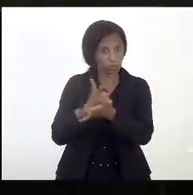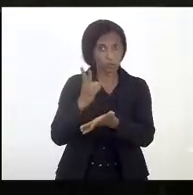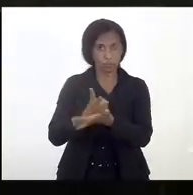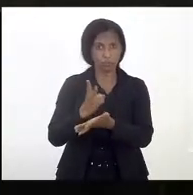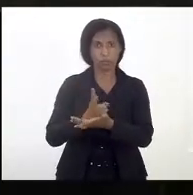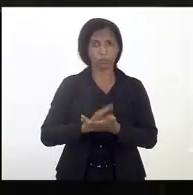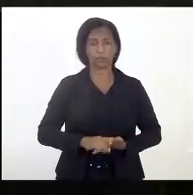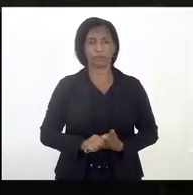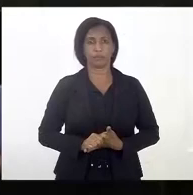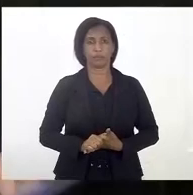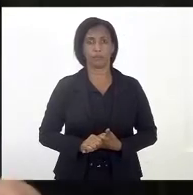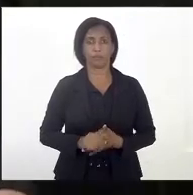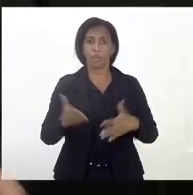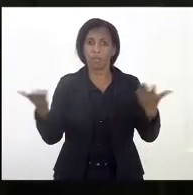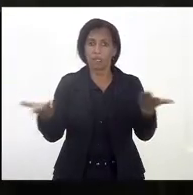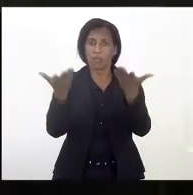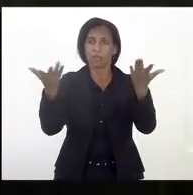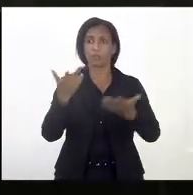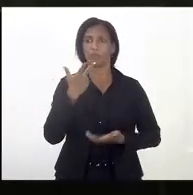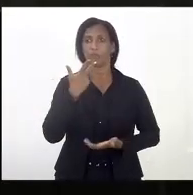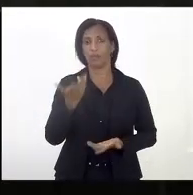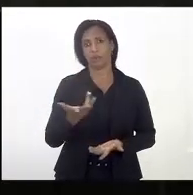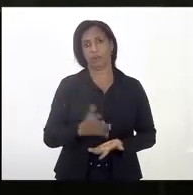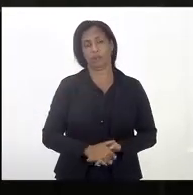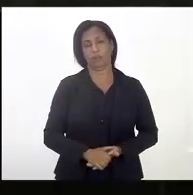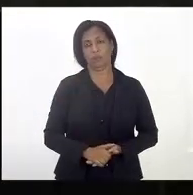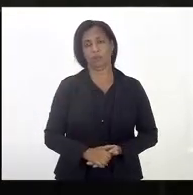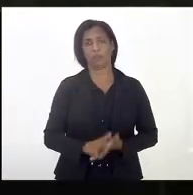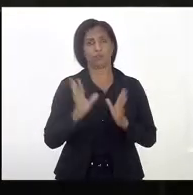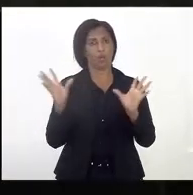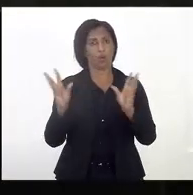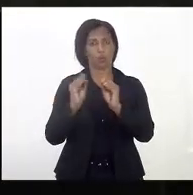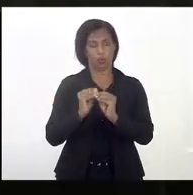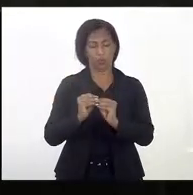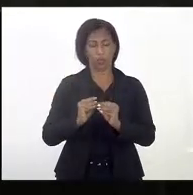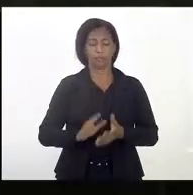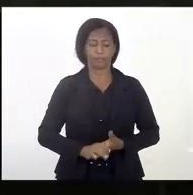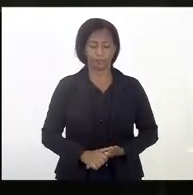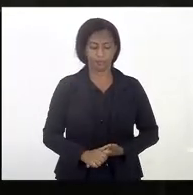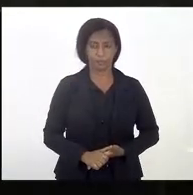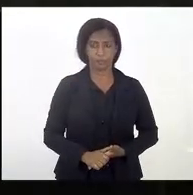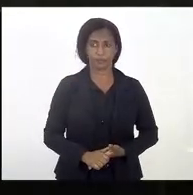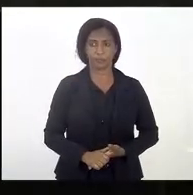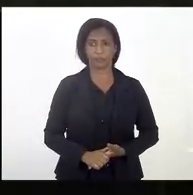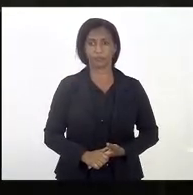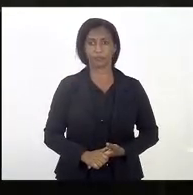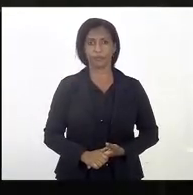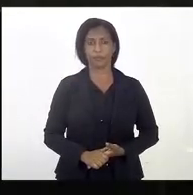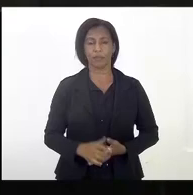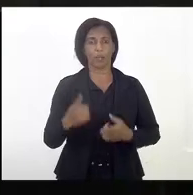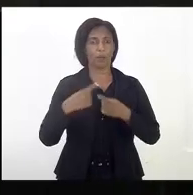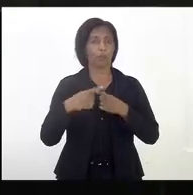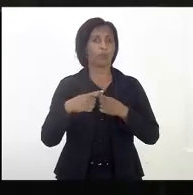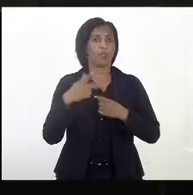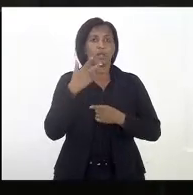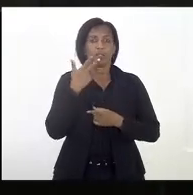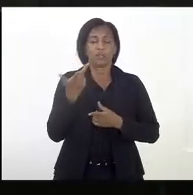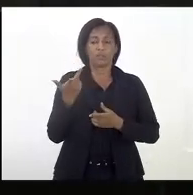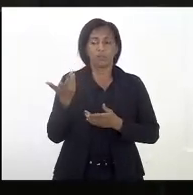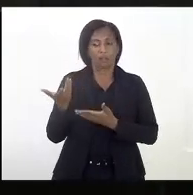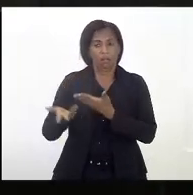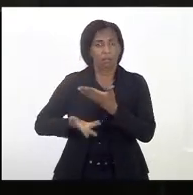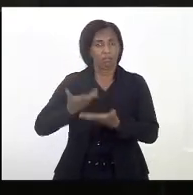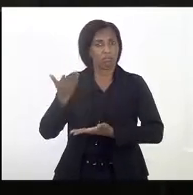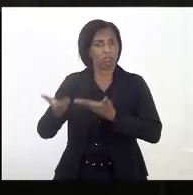são os mesmo então é disso que a gente tá falando então queria ele já concluída para te ajudo porque assim não se trata absolutamente